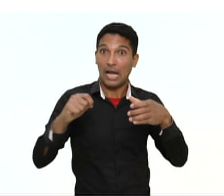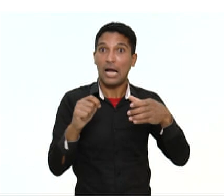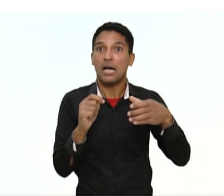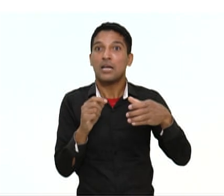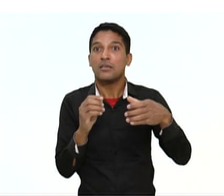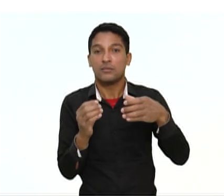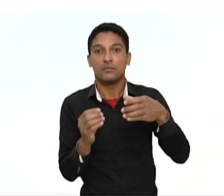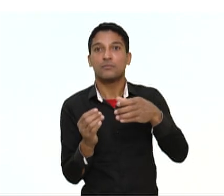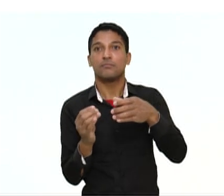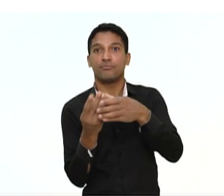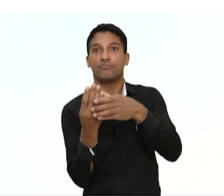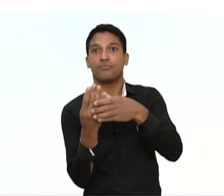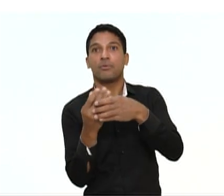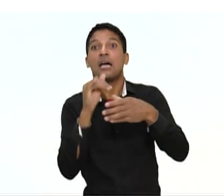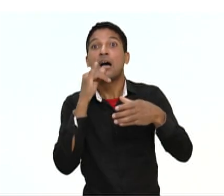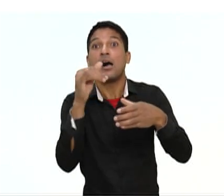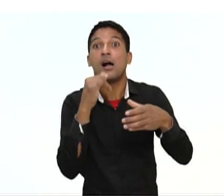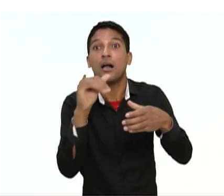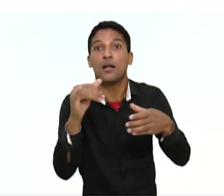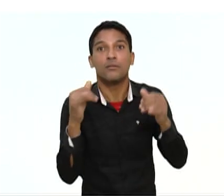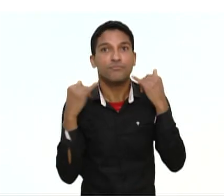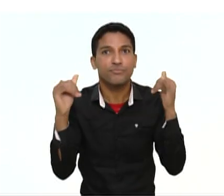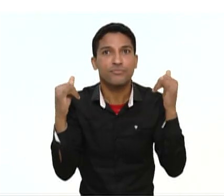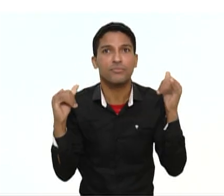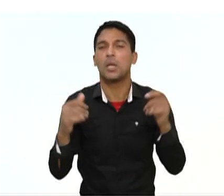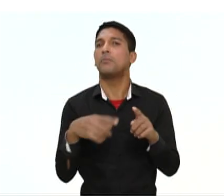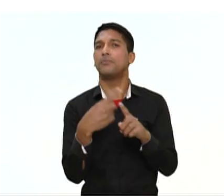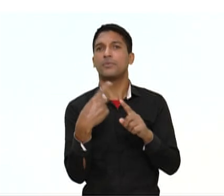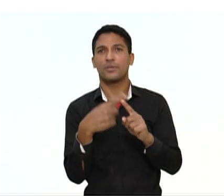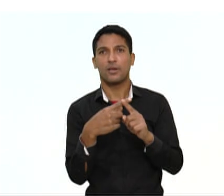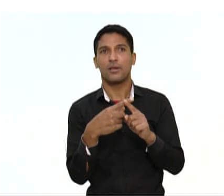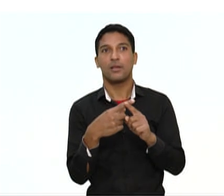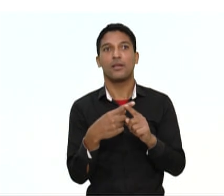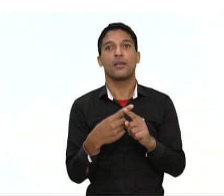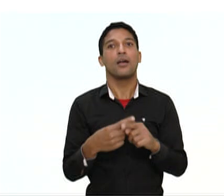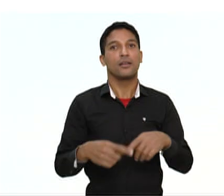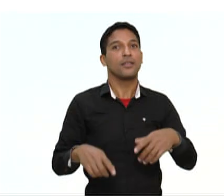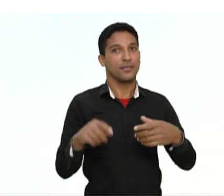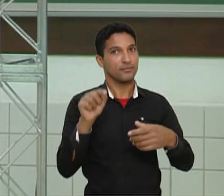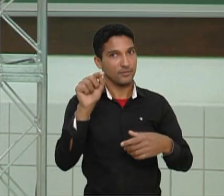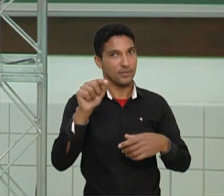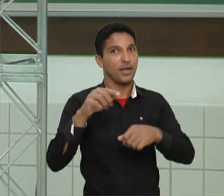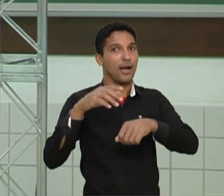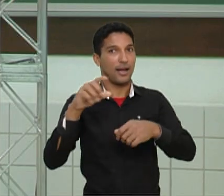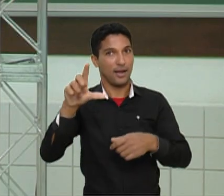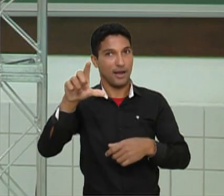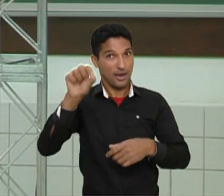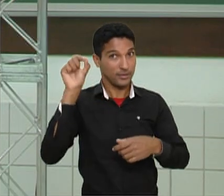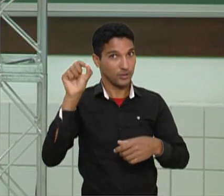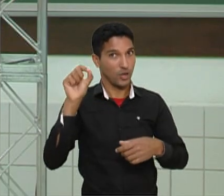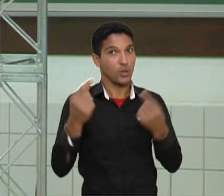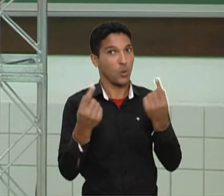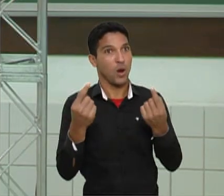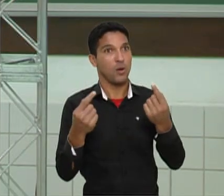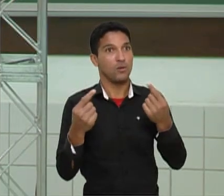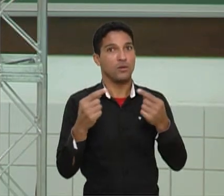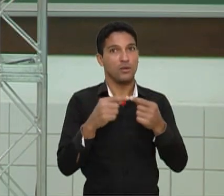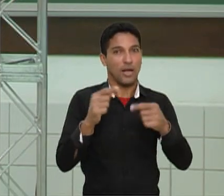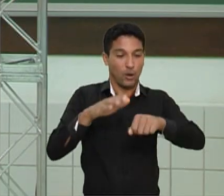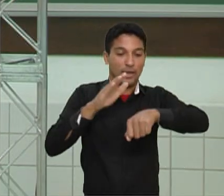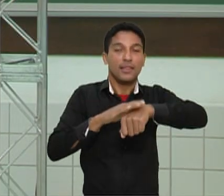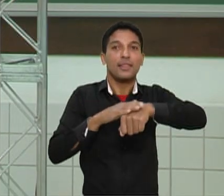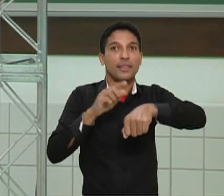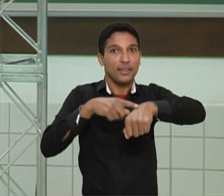que se deve a esse fato? Aí vocês têm as alternativas, né? O maestro Johan vai dar um tempinho para vocês analisarem